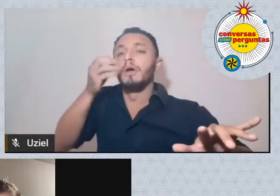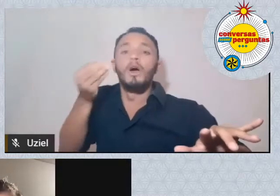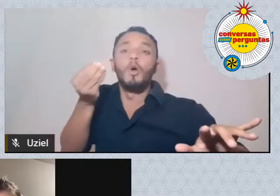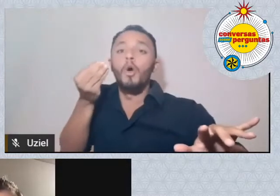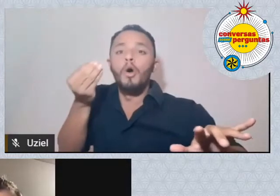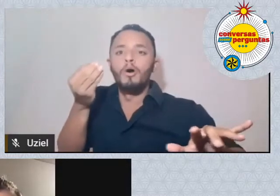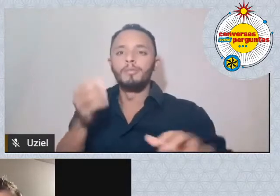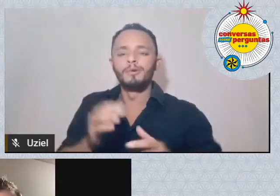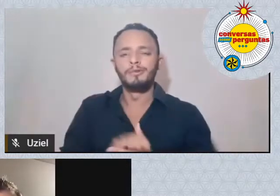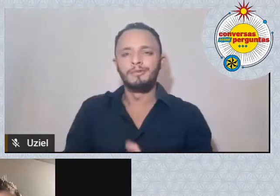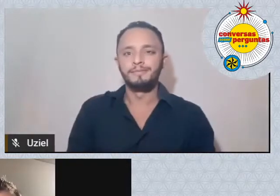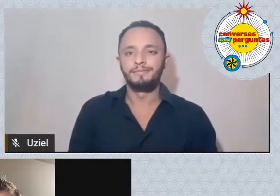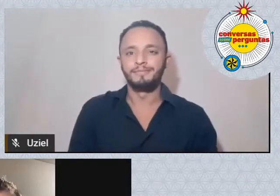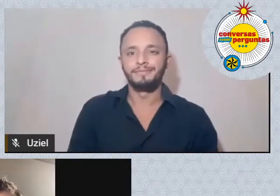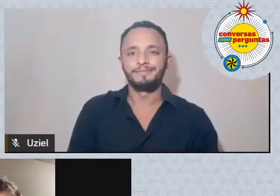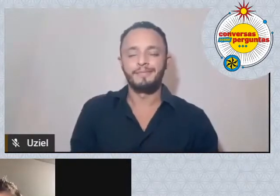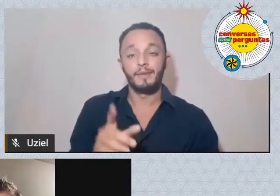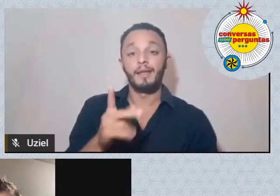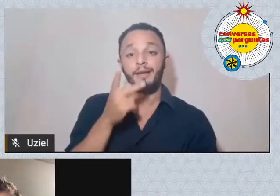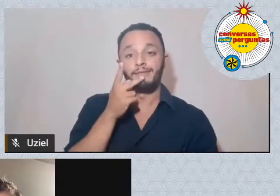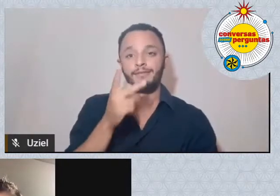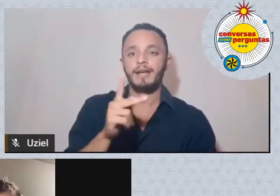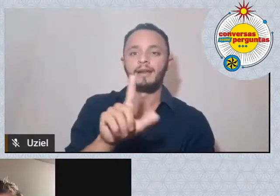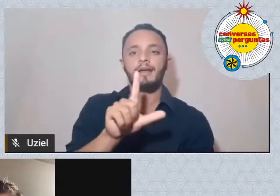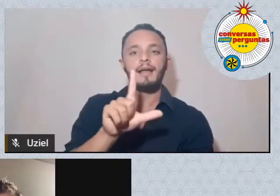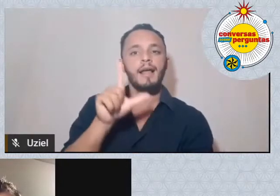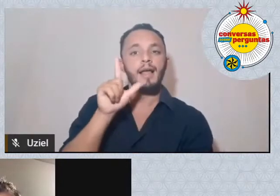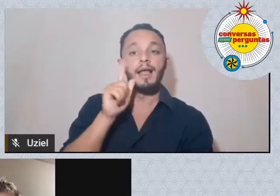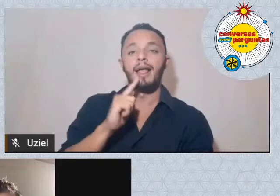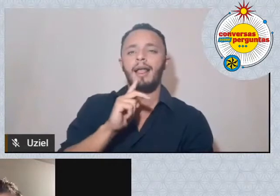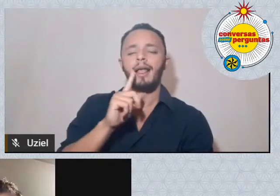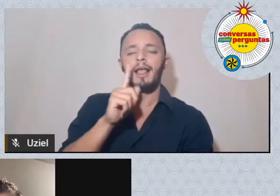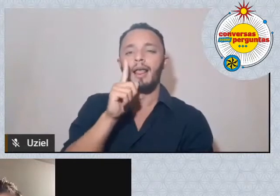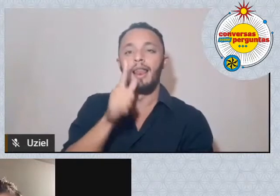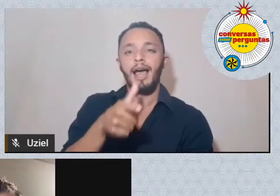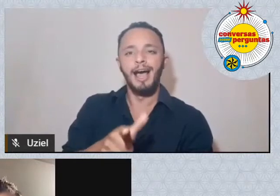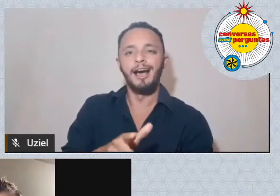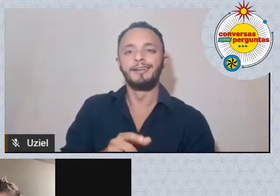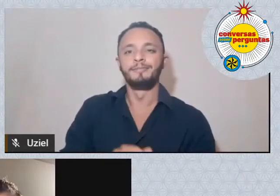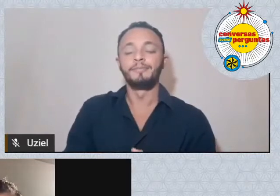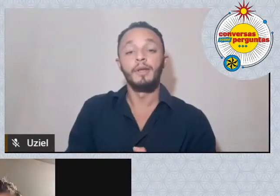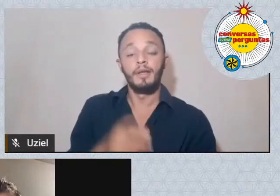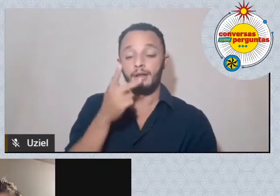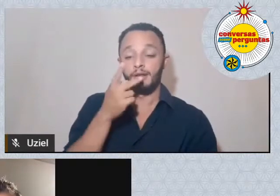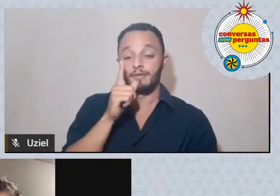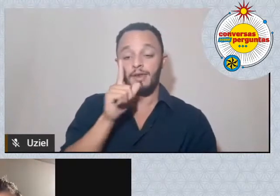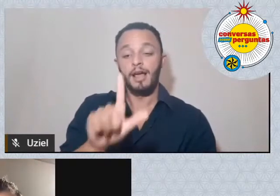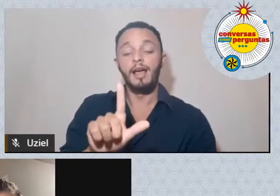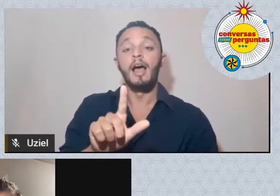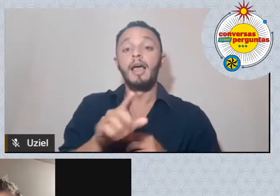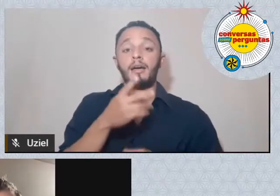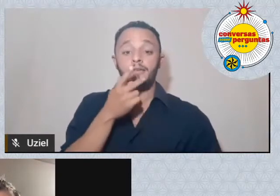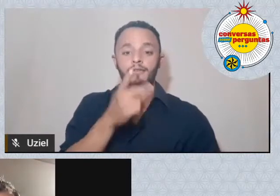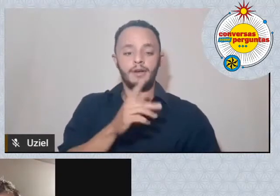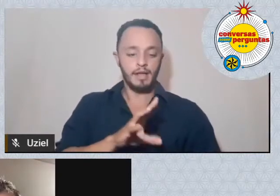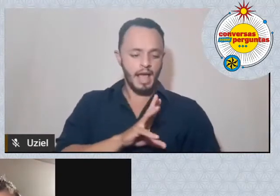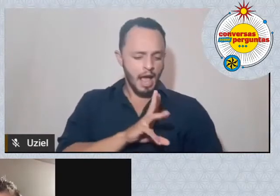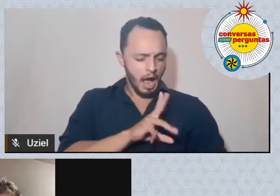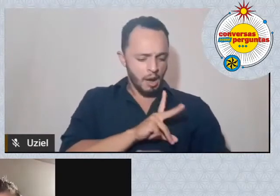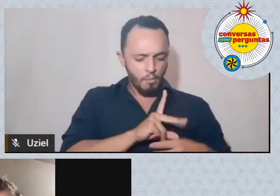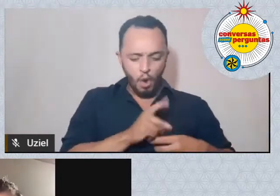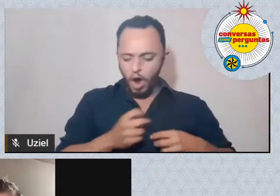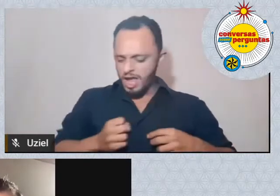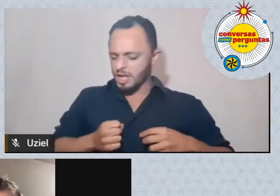Lacan, que diz assim: olha, o amor e o ódio eles formam uma espécie de mesma Hum,